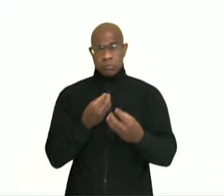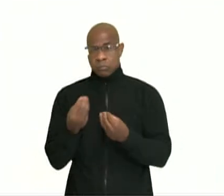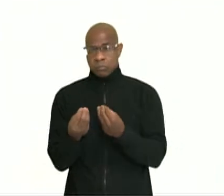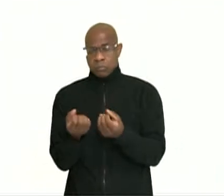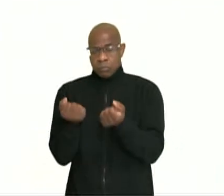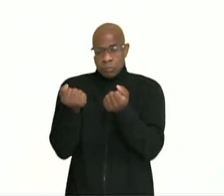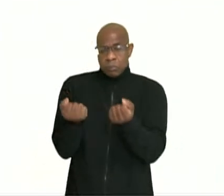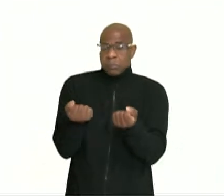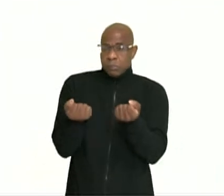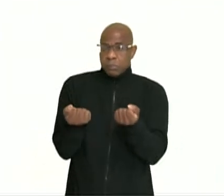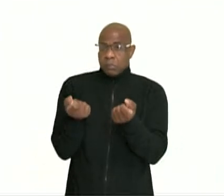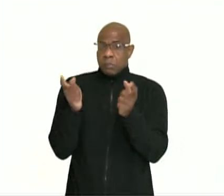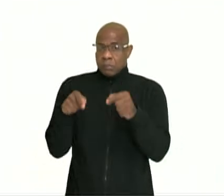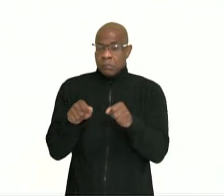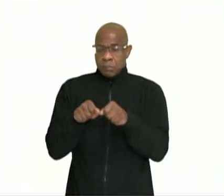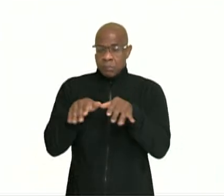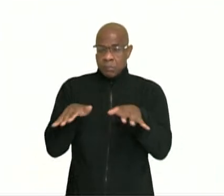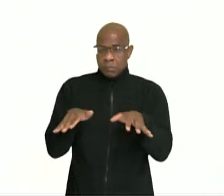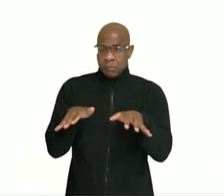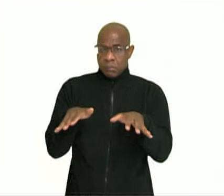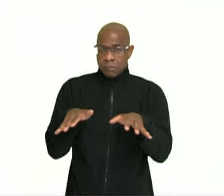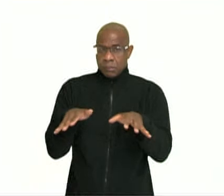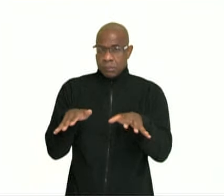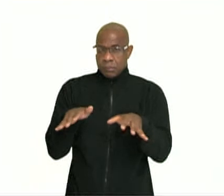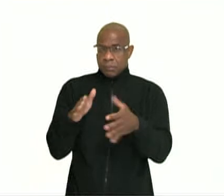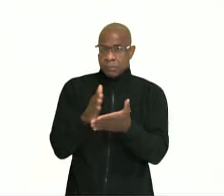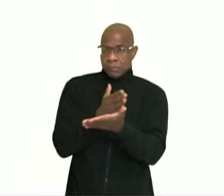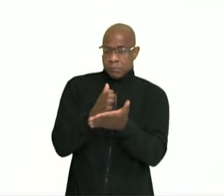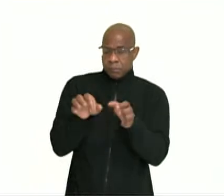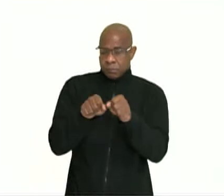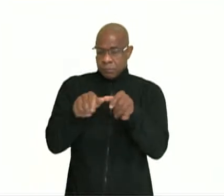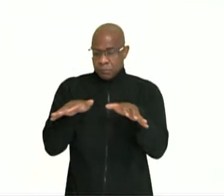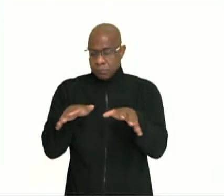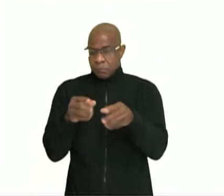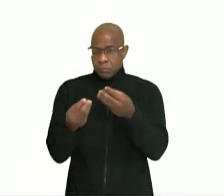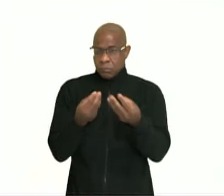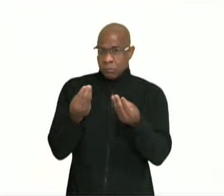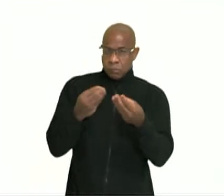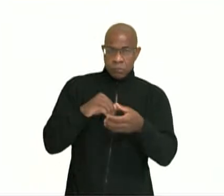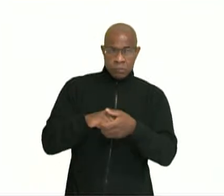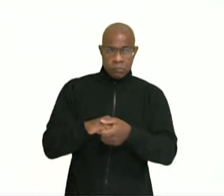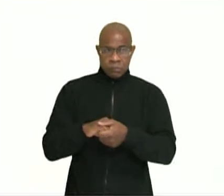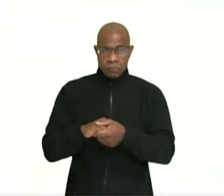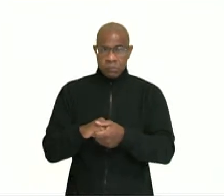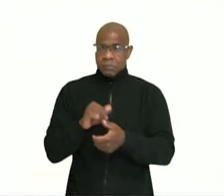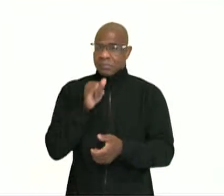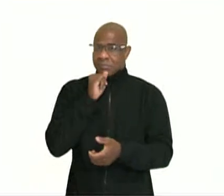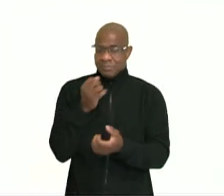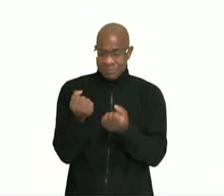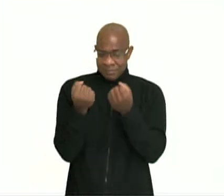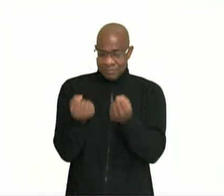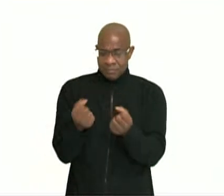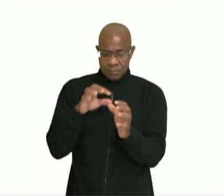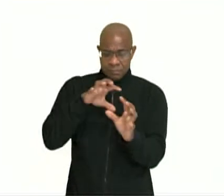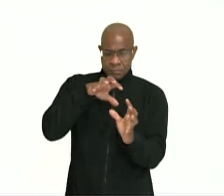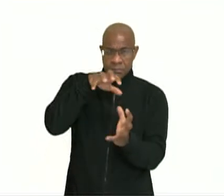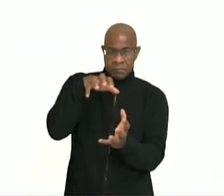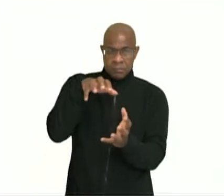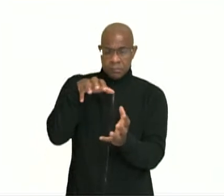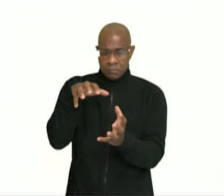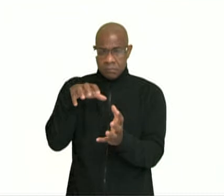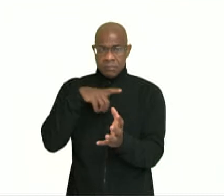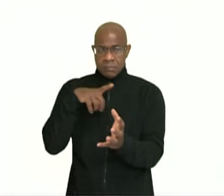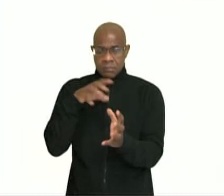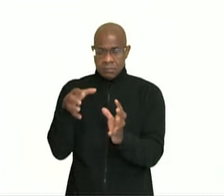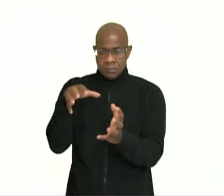é distribuída. Você entendeu? Então, imagine, se o peso da Terra está mais para